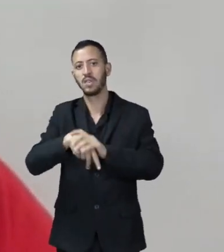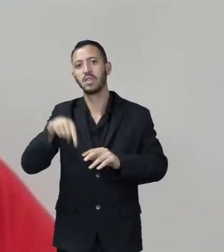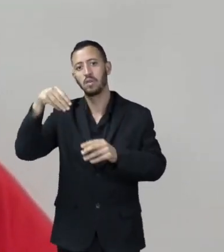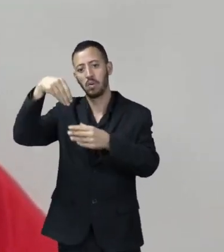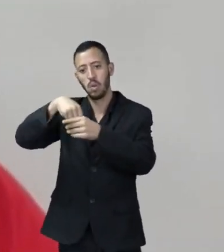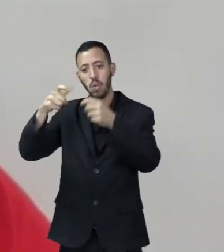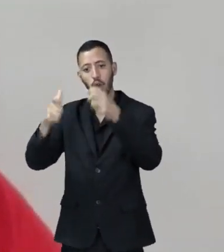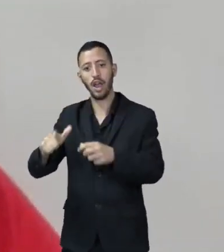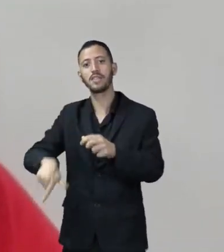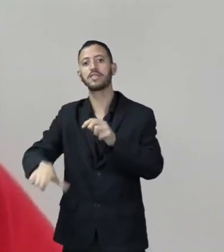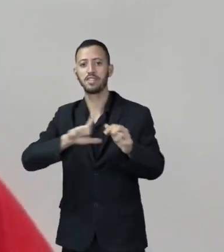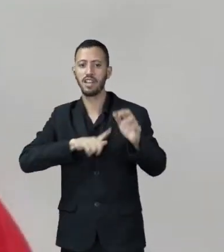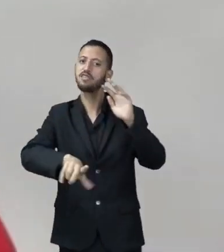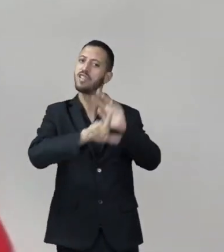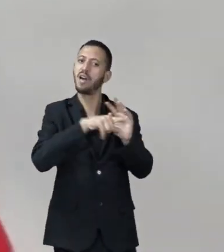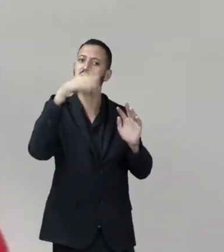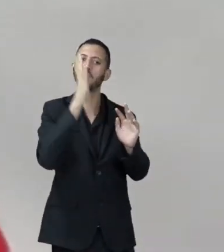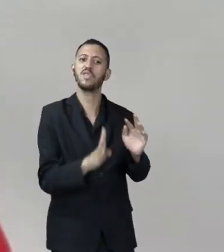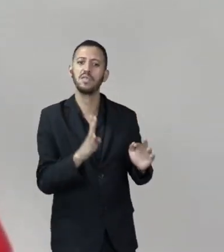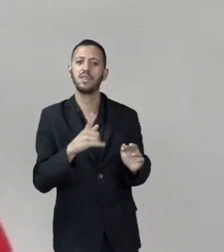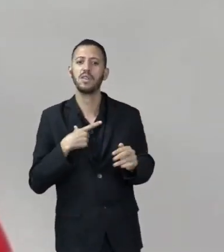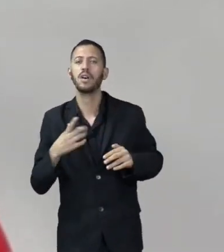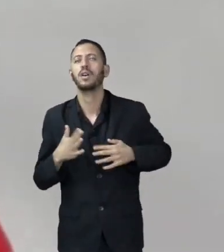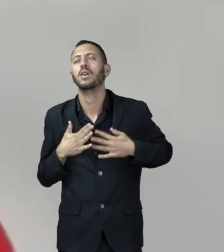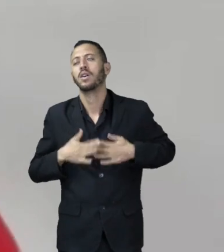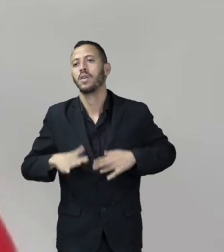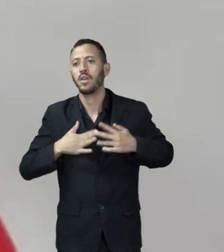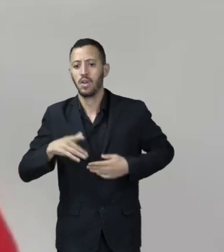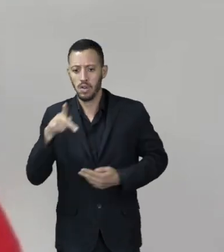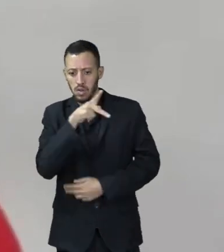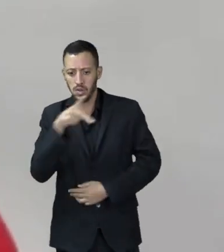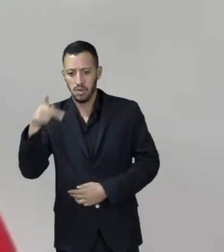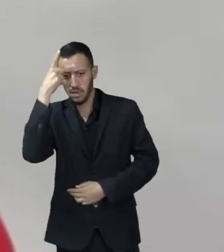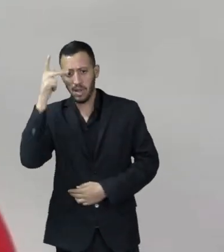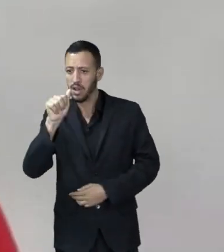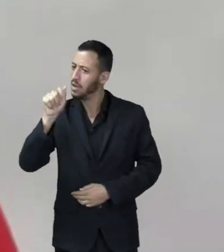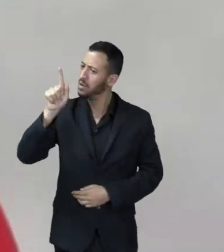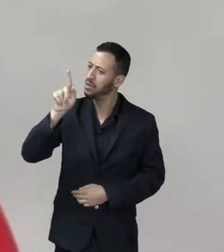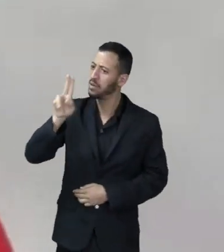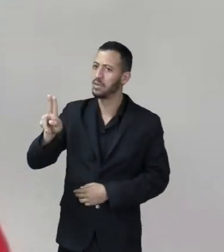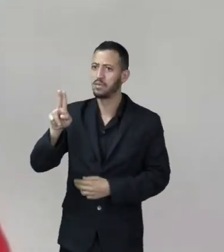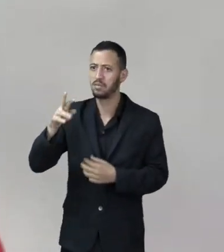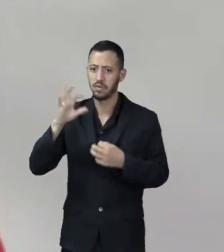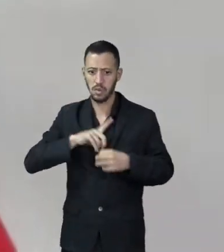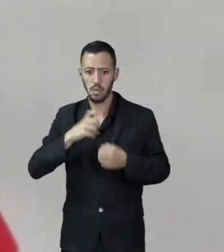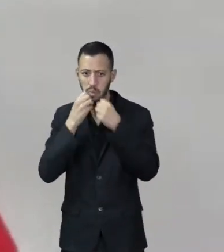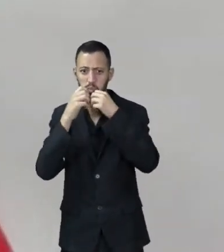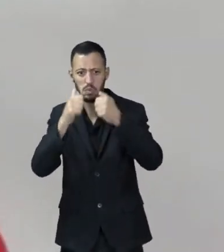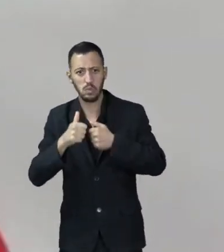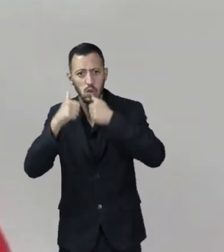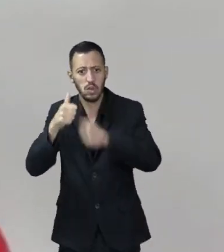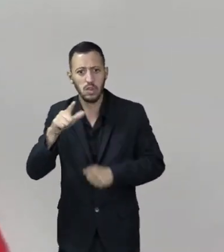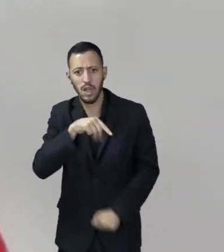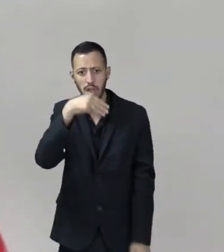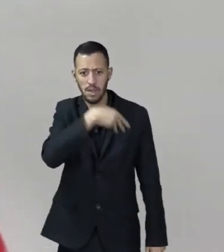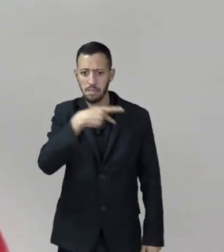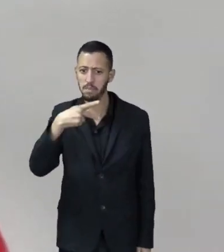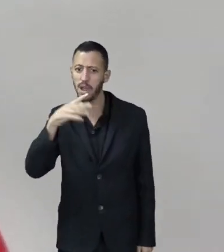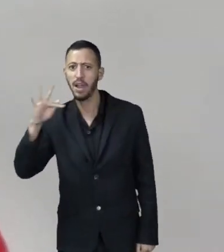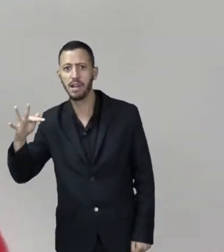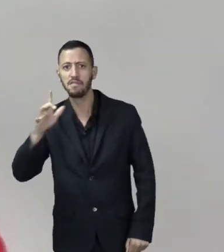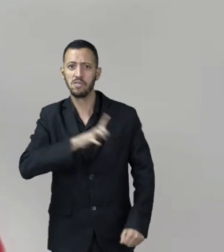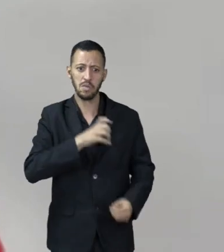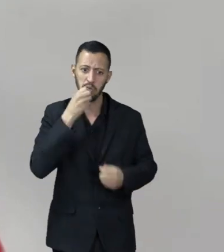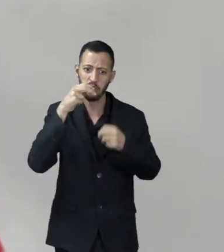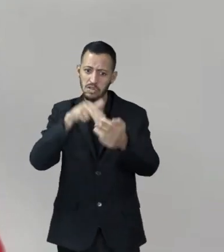esse país. E que bom, que conforto para nós ter um presidente, ter uma AGU tão ativa, ter um Ministério Público Federal também tão